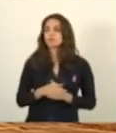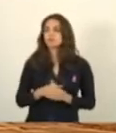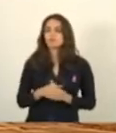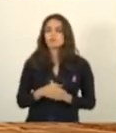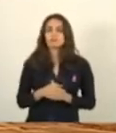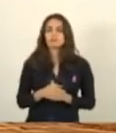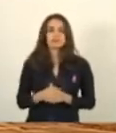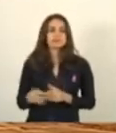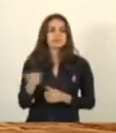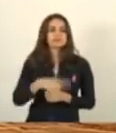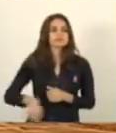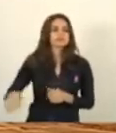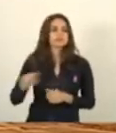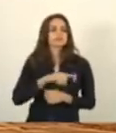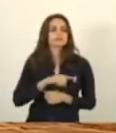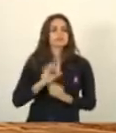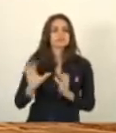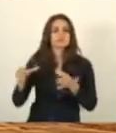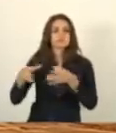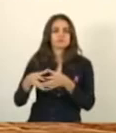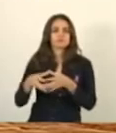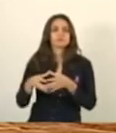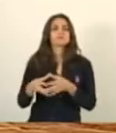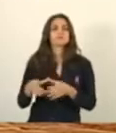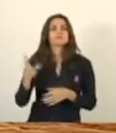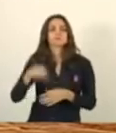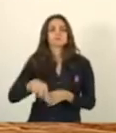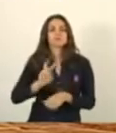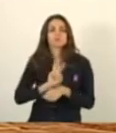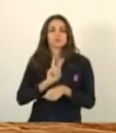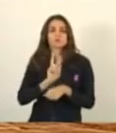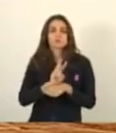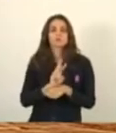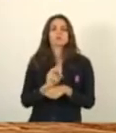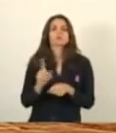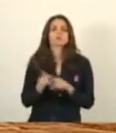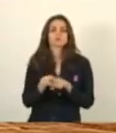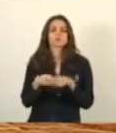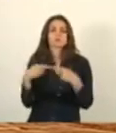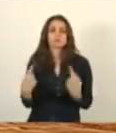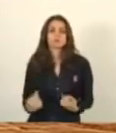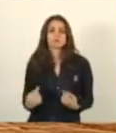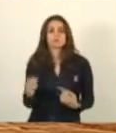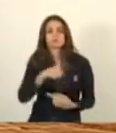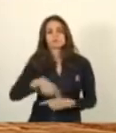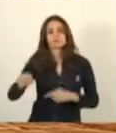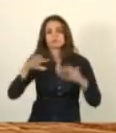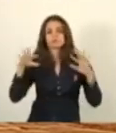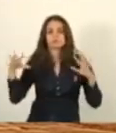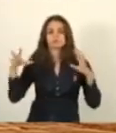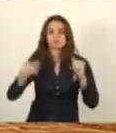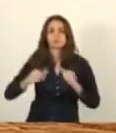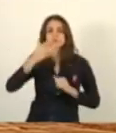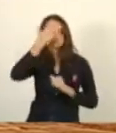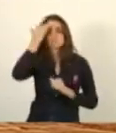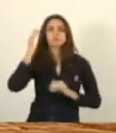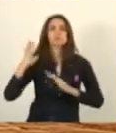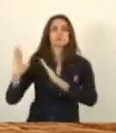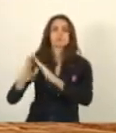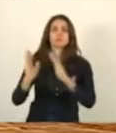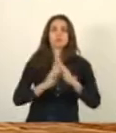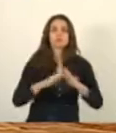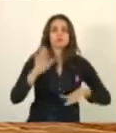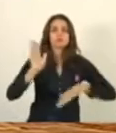nós temos uma entidade realmente que cuida e zela por todos os moradores, independente